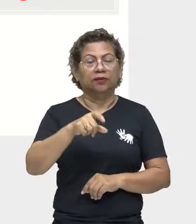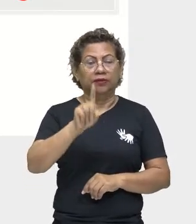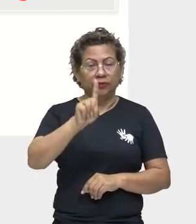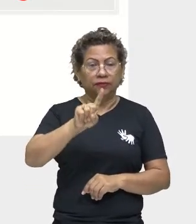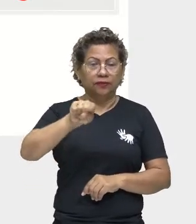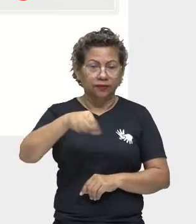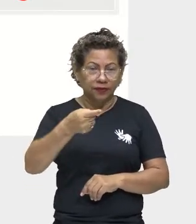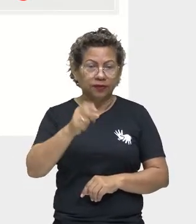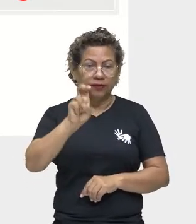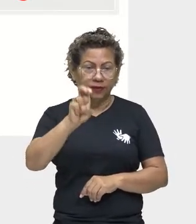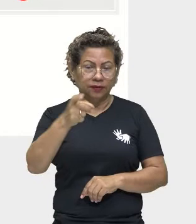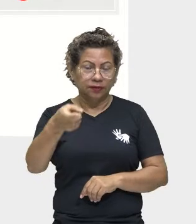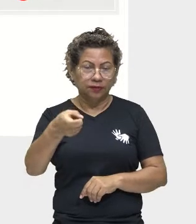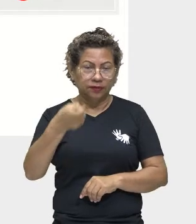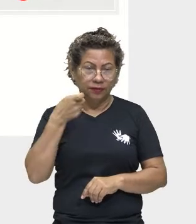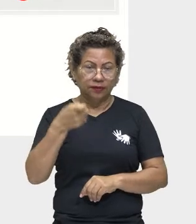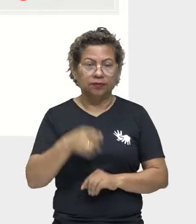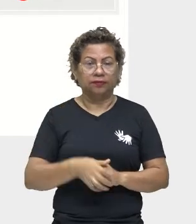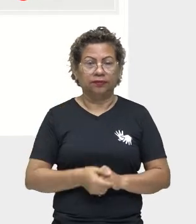1,5x.